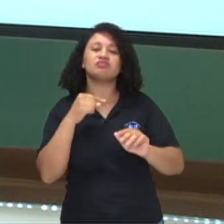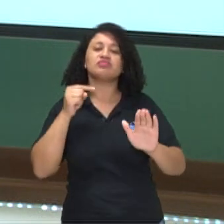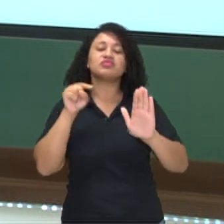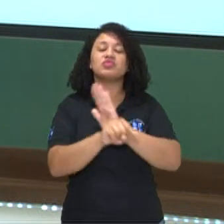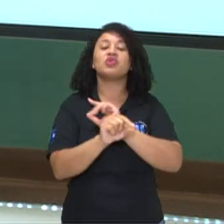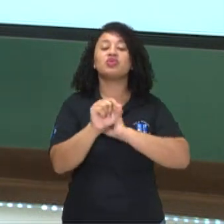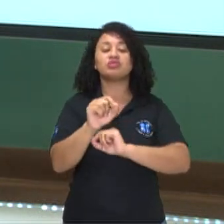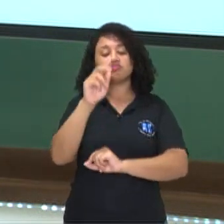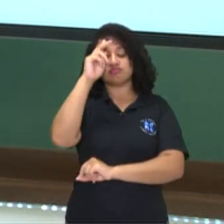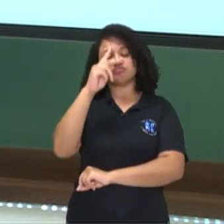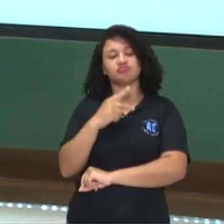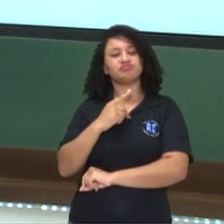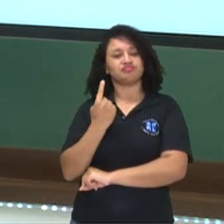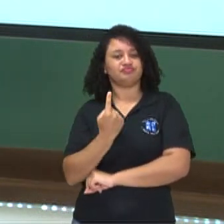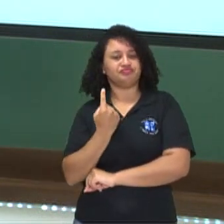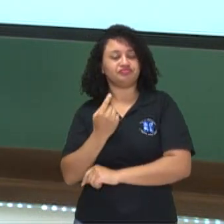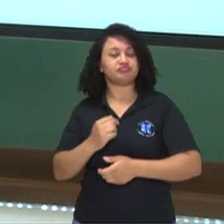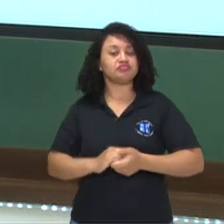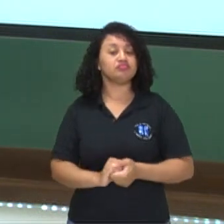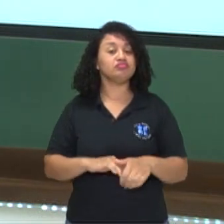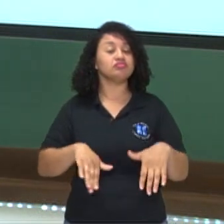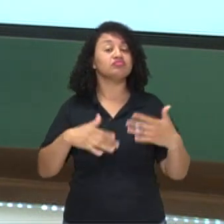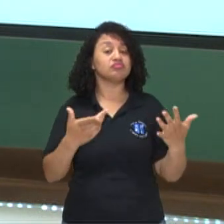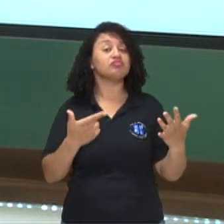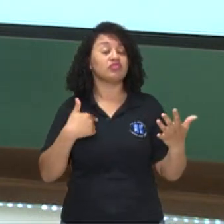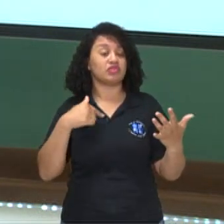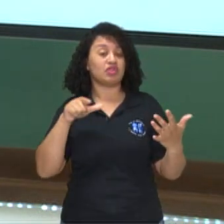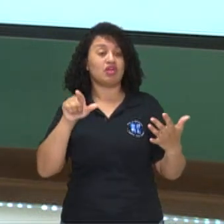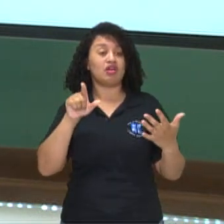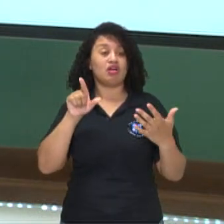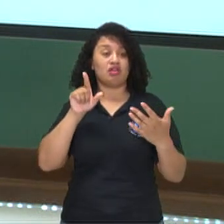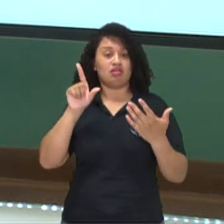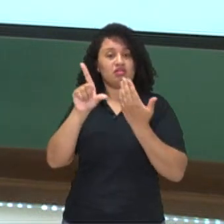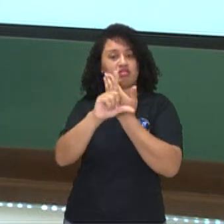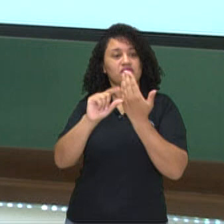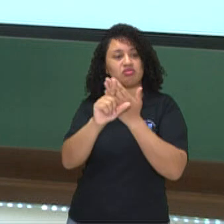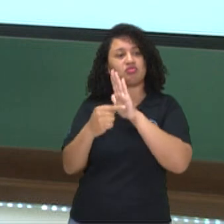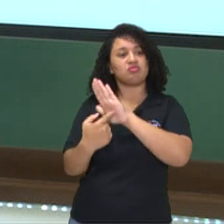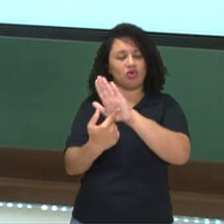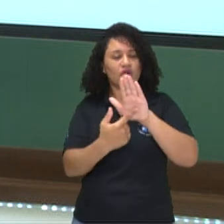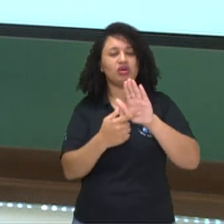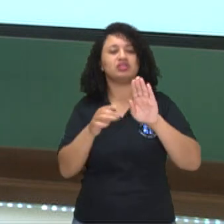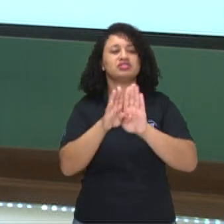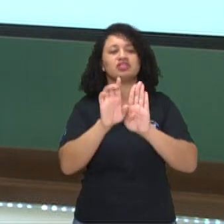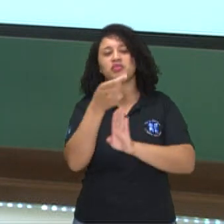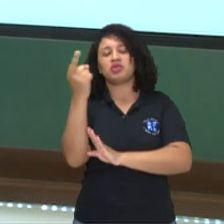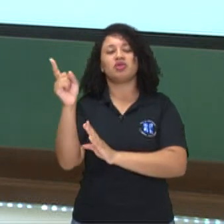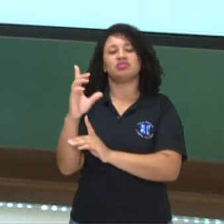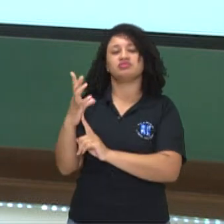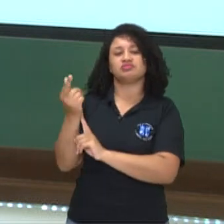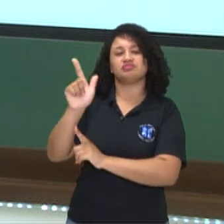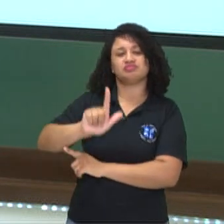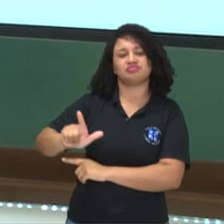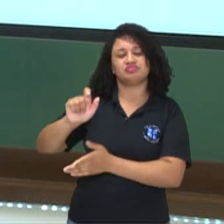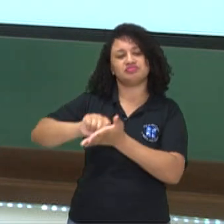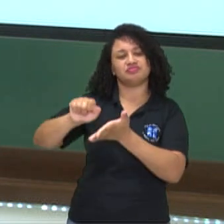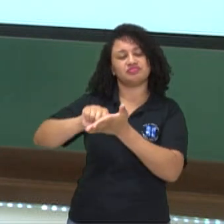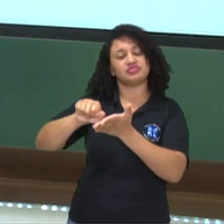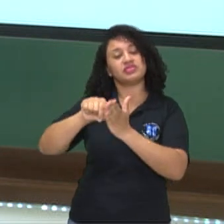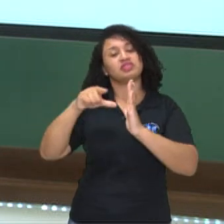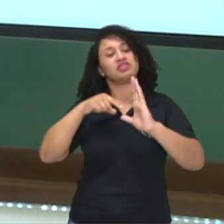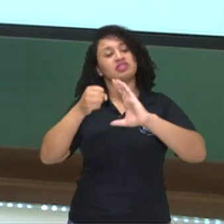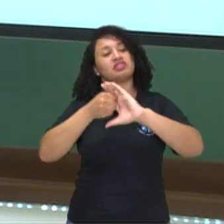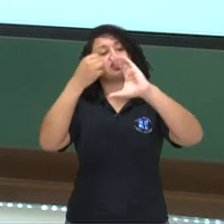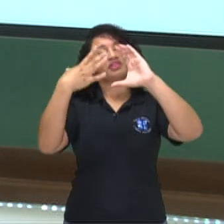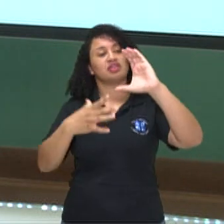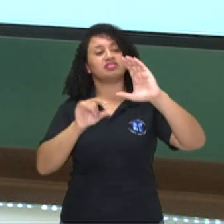sua individualidade. Então Shakespeare traz isso, assim como vai trazer em Hamlet e outras peças, né? Essas